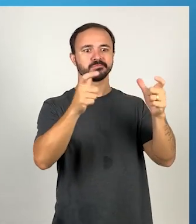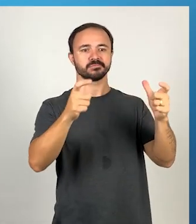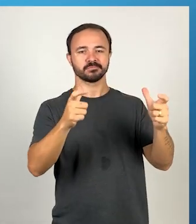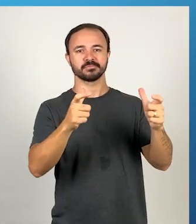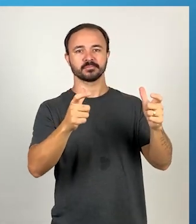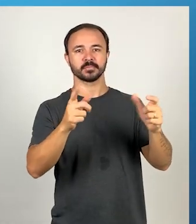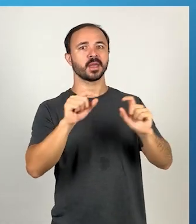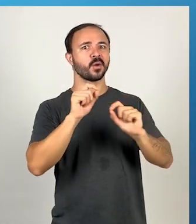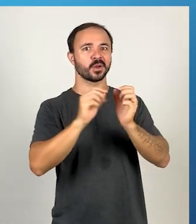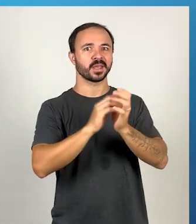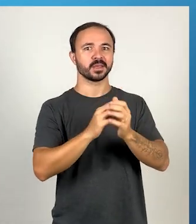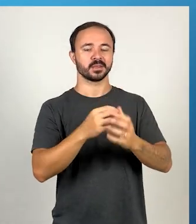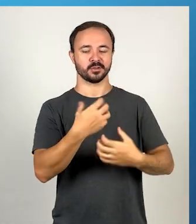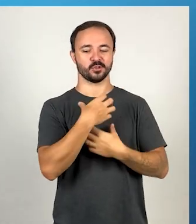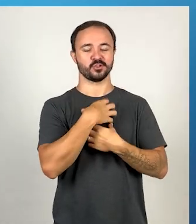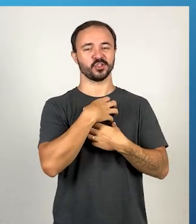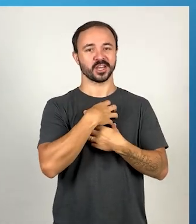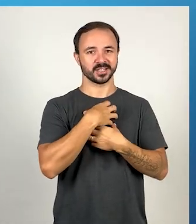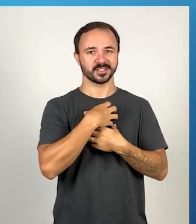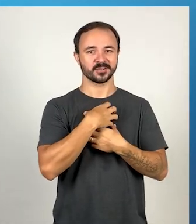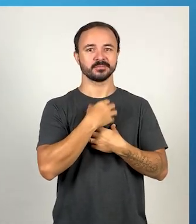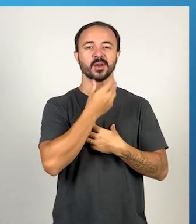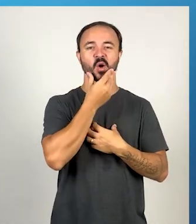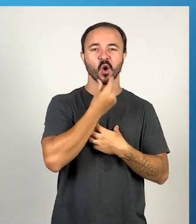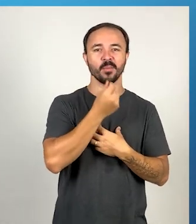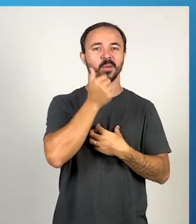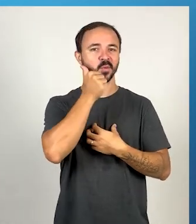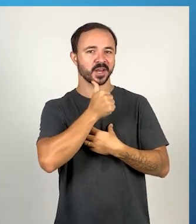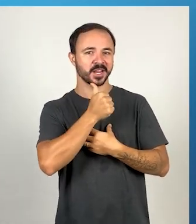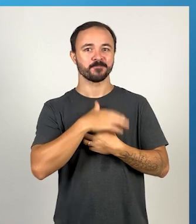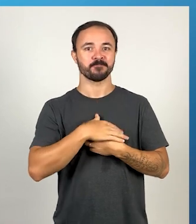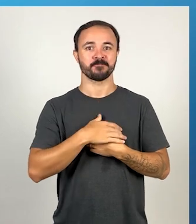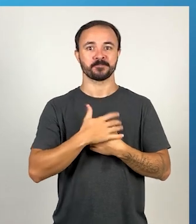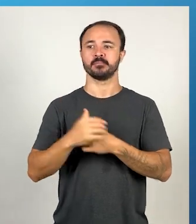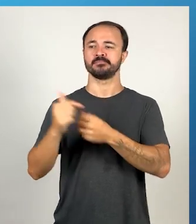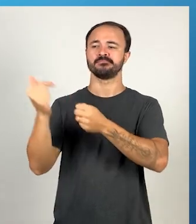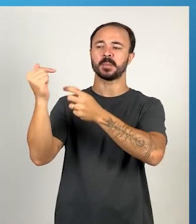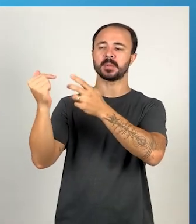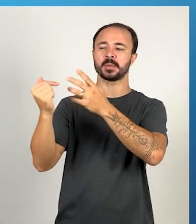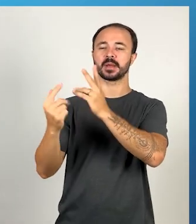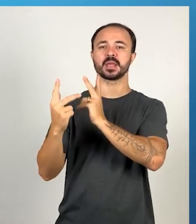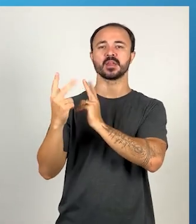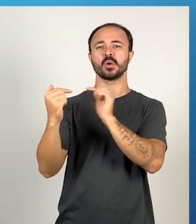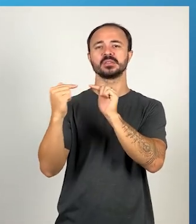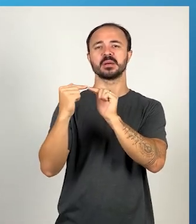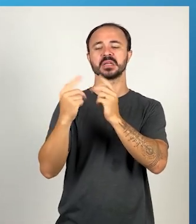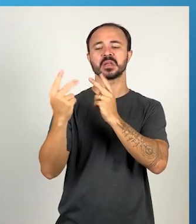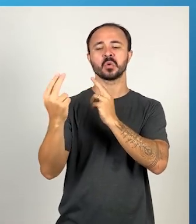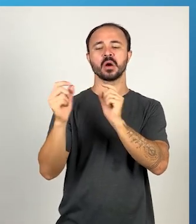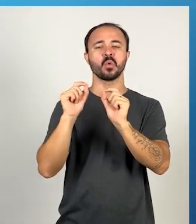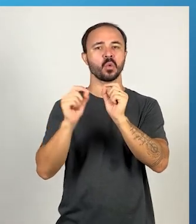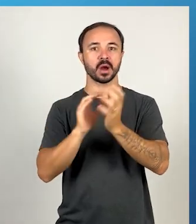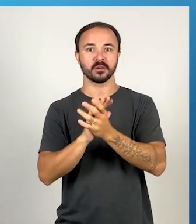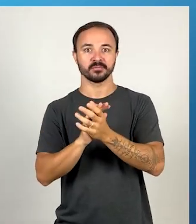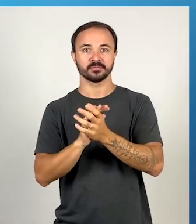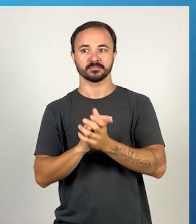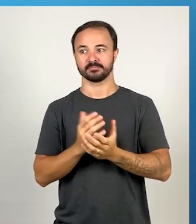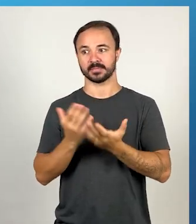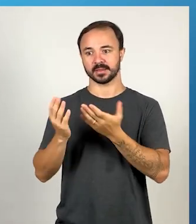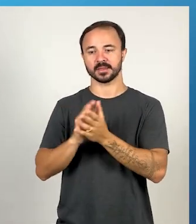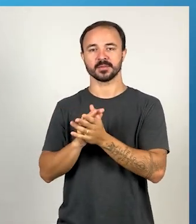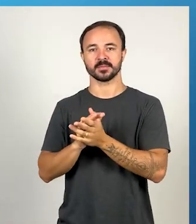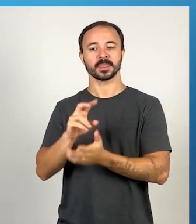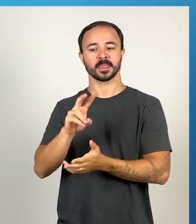silepse de gênero. Portanto, a opção em que encontramos também silepse de gênero